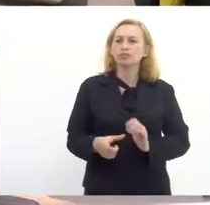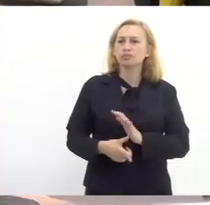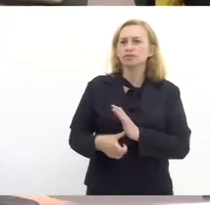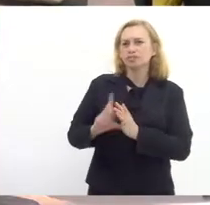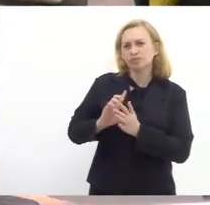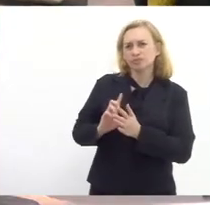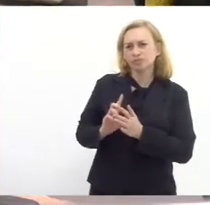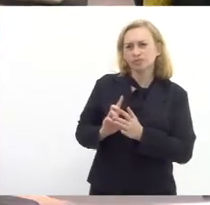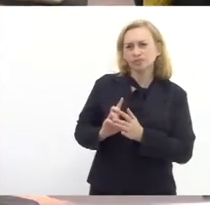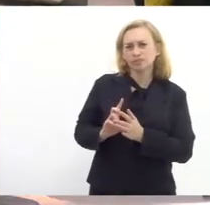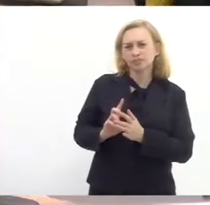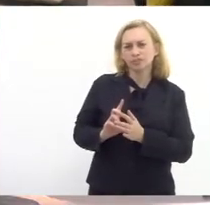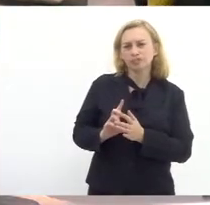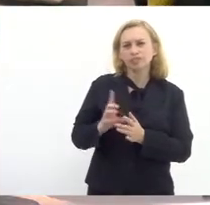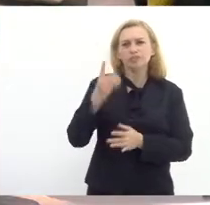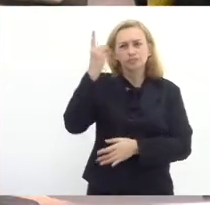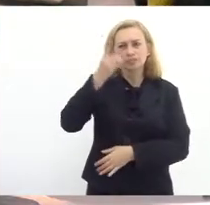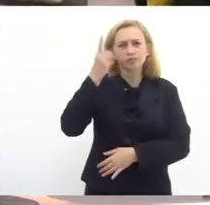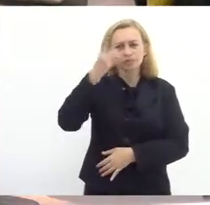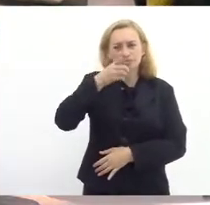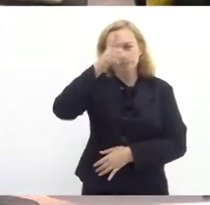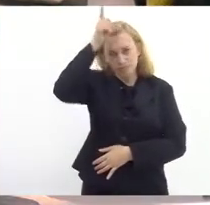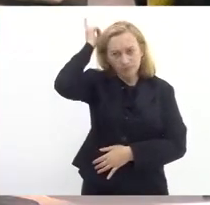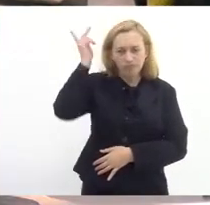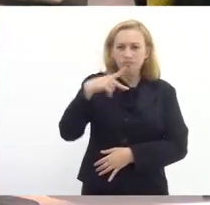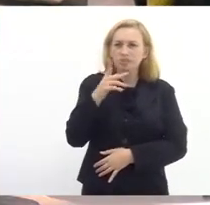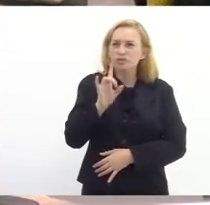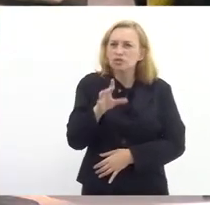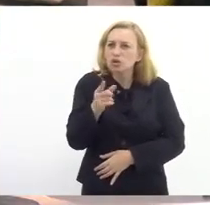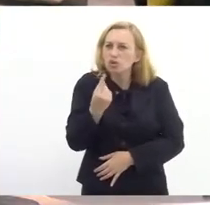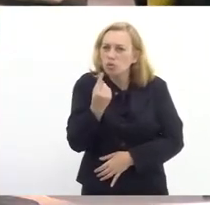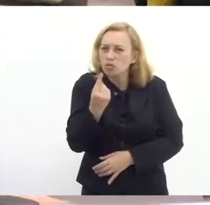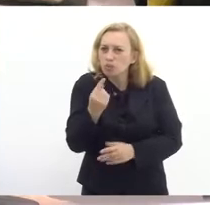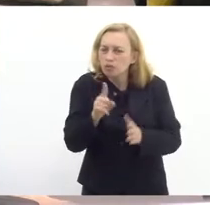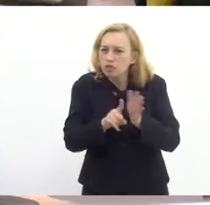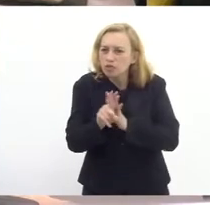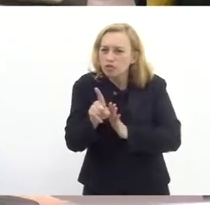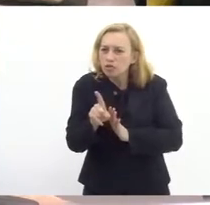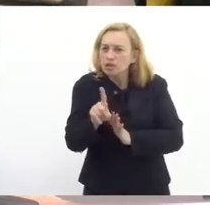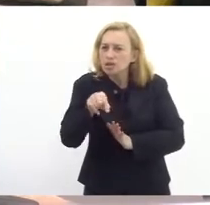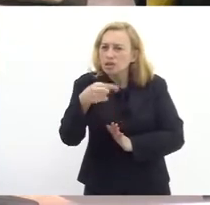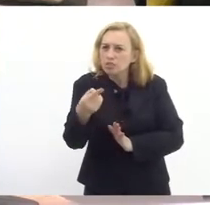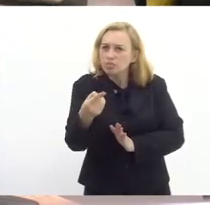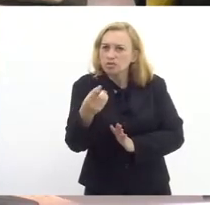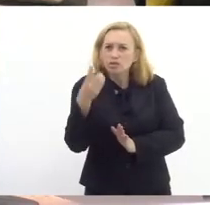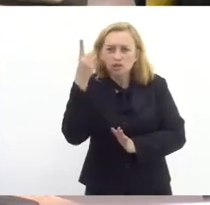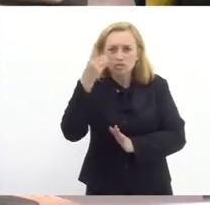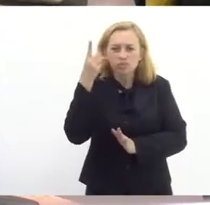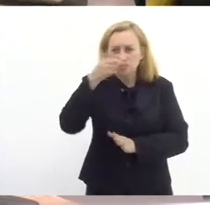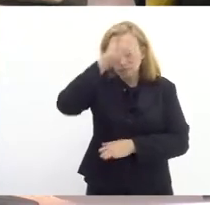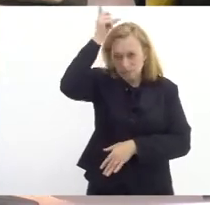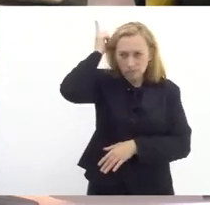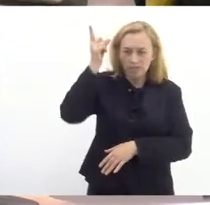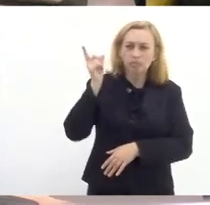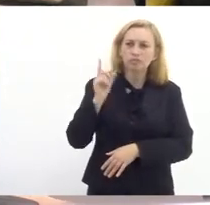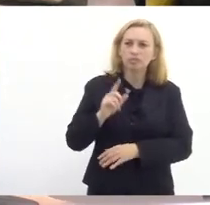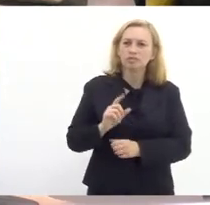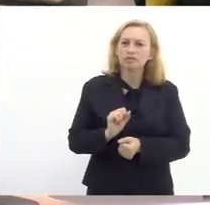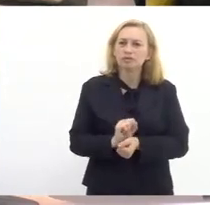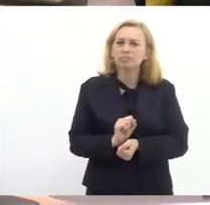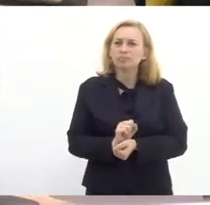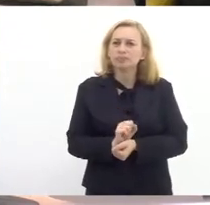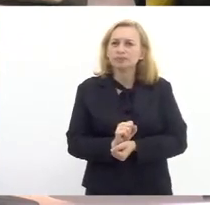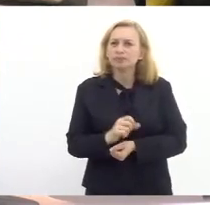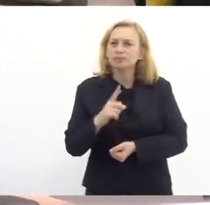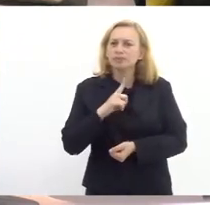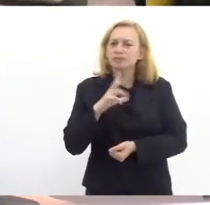do deputado Luiz Paulo falar, eu gostaria só de fazer... Não, pode usar, depois que ele marco ele aqui. Ainda tem respostas, né? Olha só.